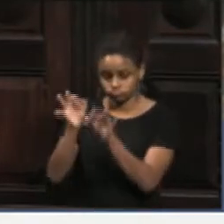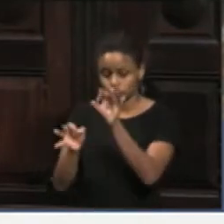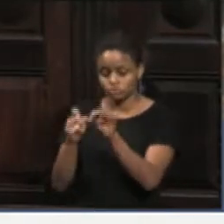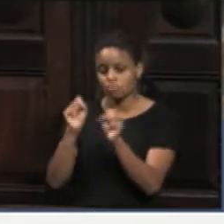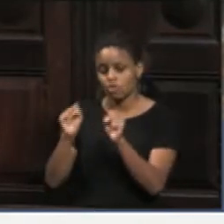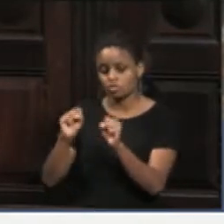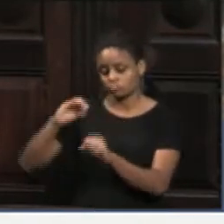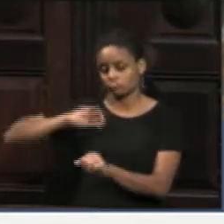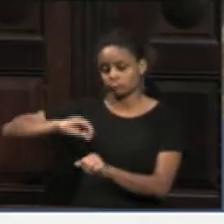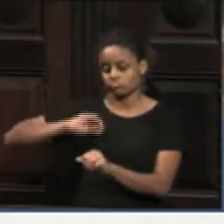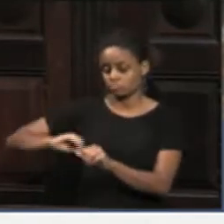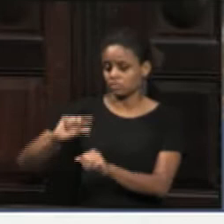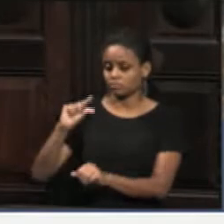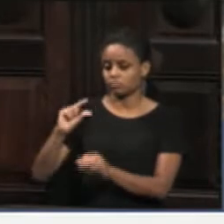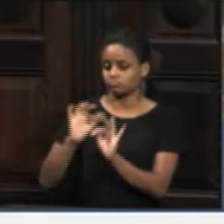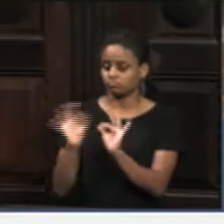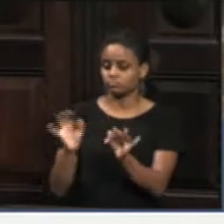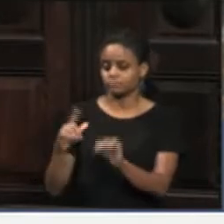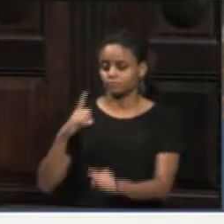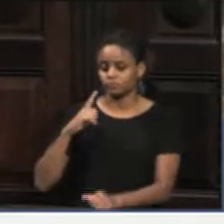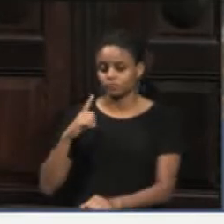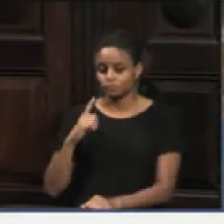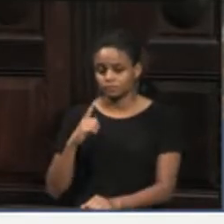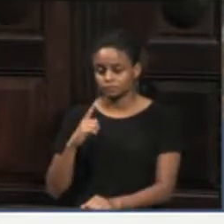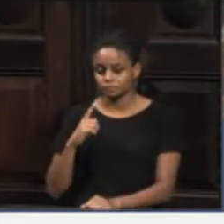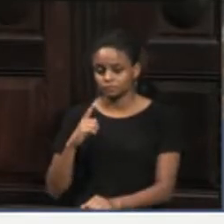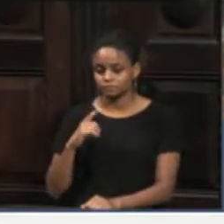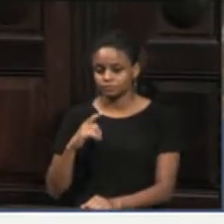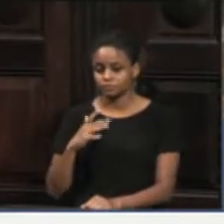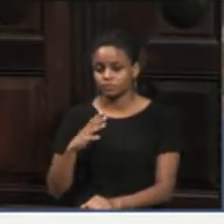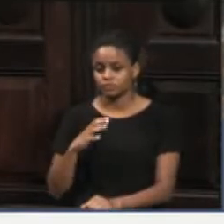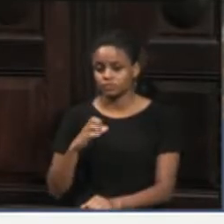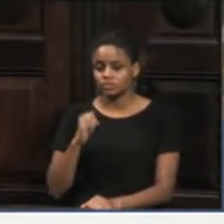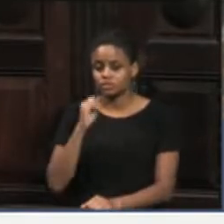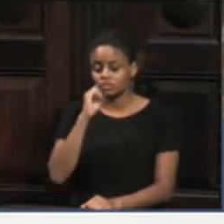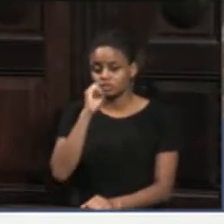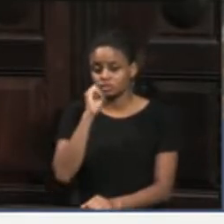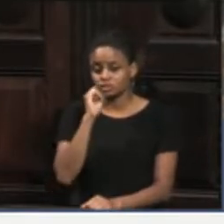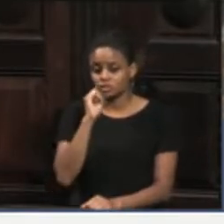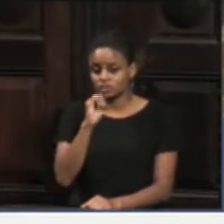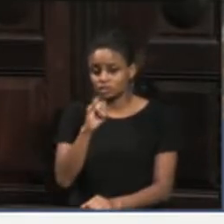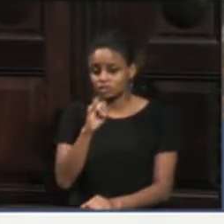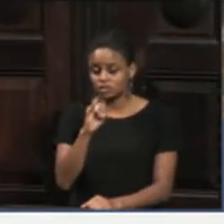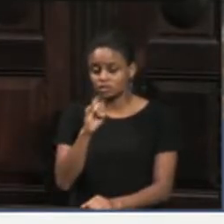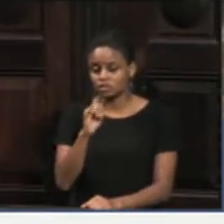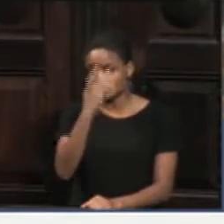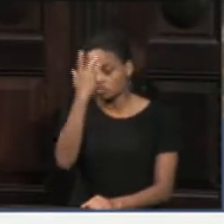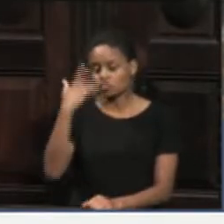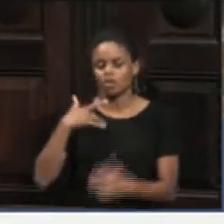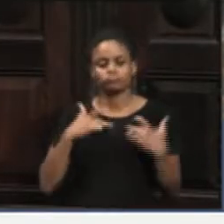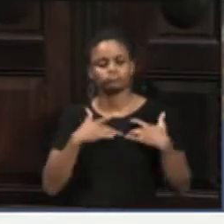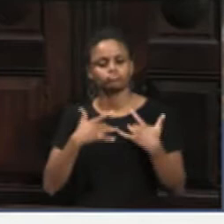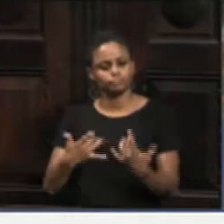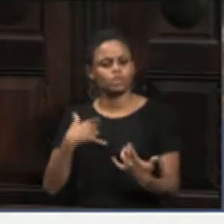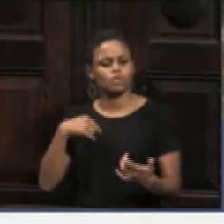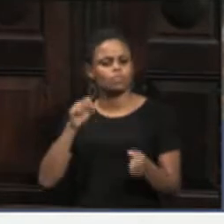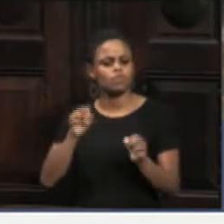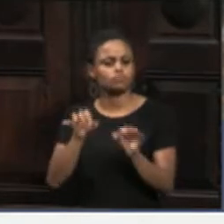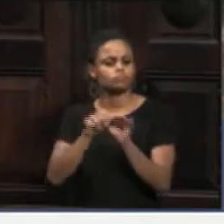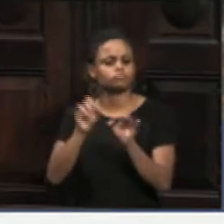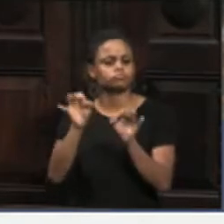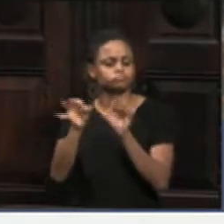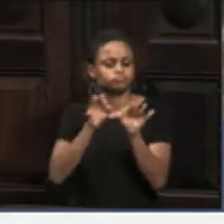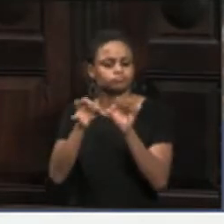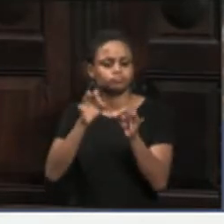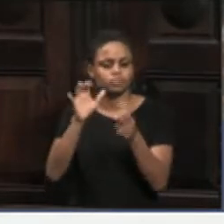Quando o cidadão se dispõe a ser juiz de paz, ele se propõe a